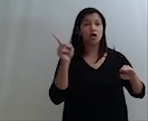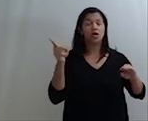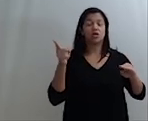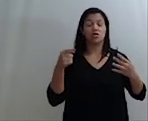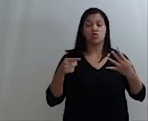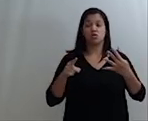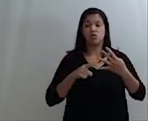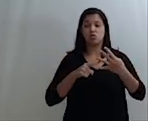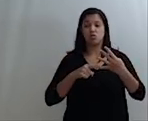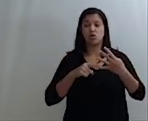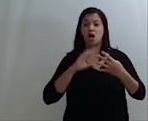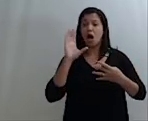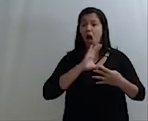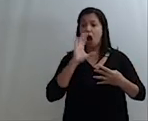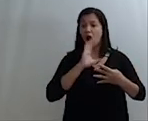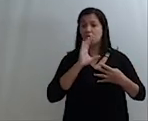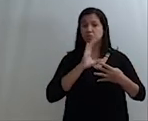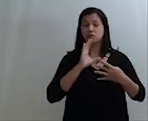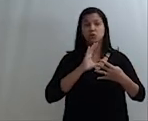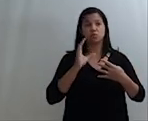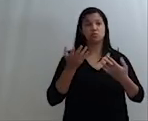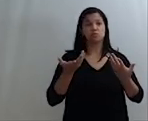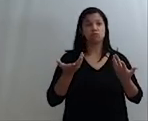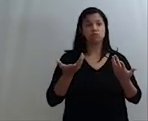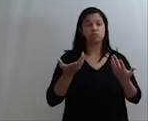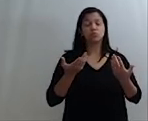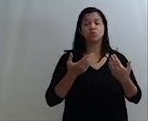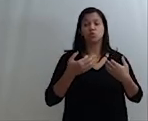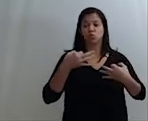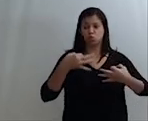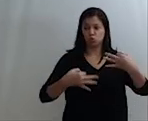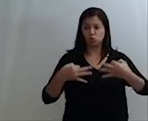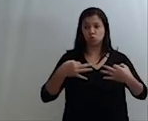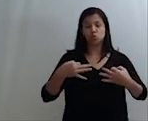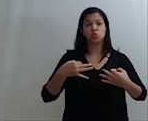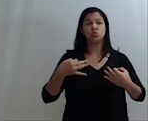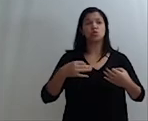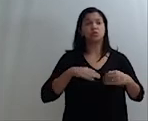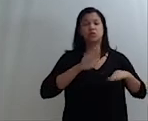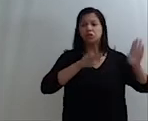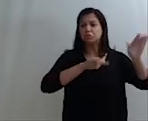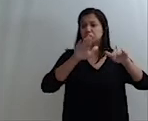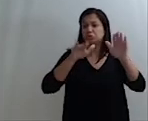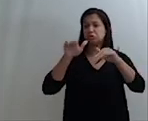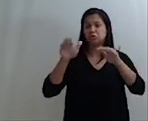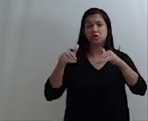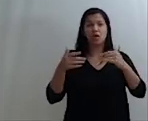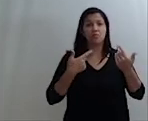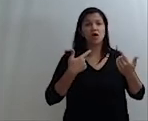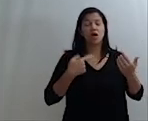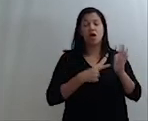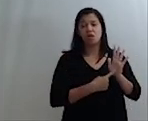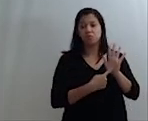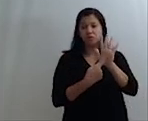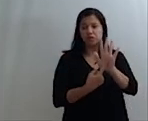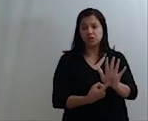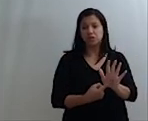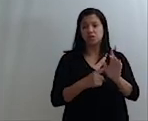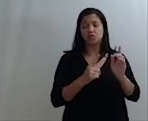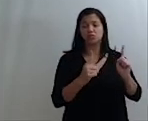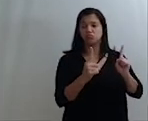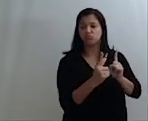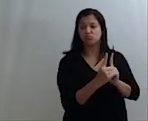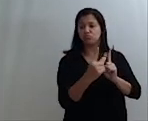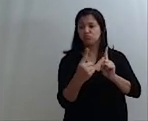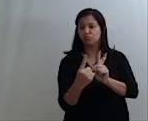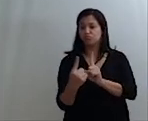celeridade eh no seu julgamento com intimações para apresentação de alegações de